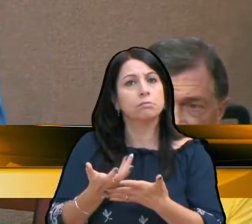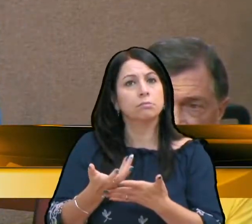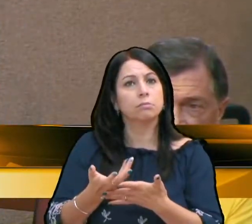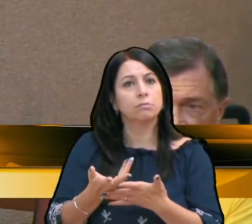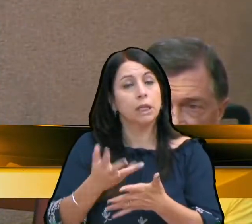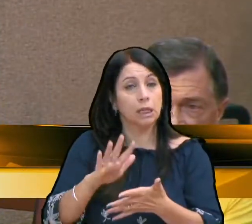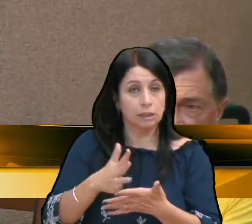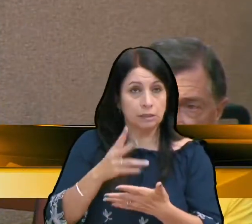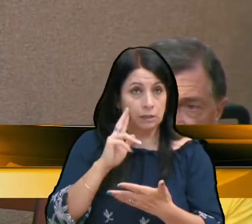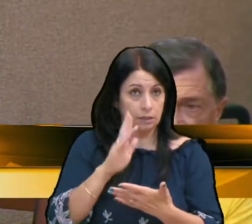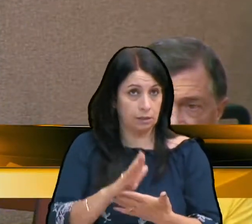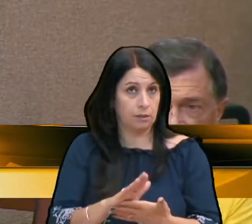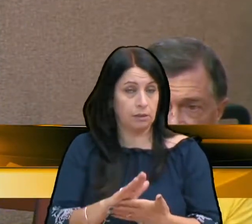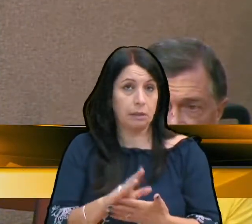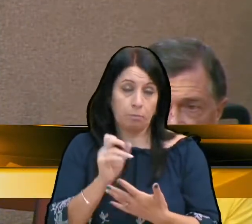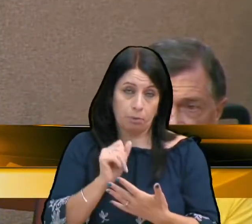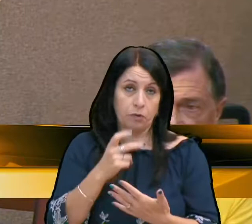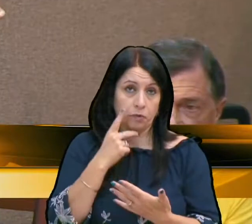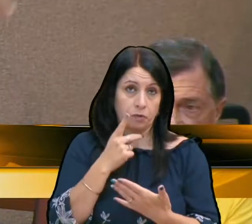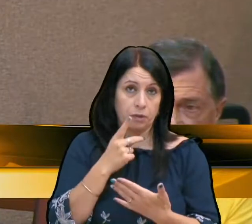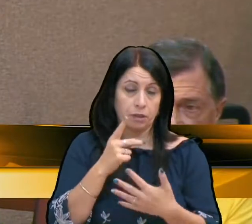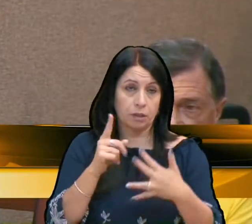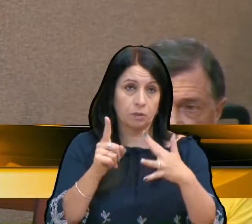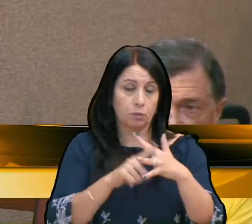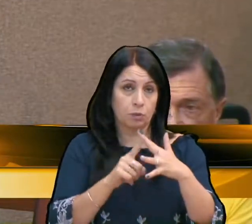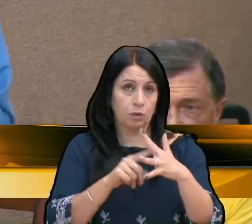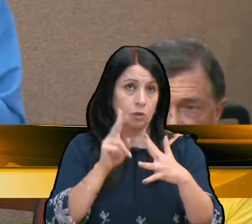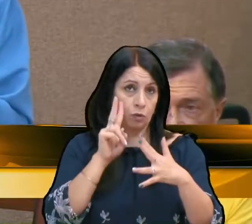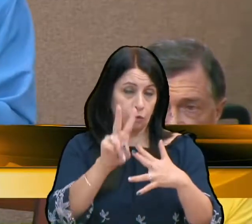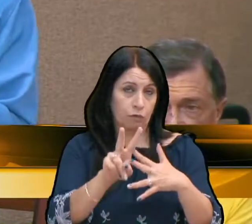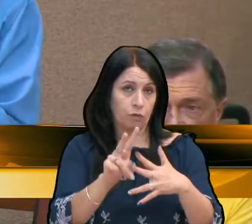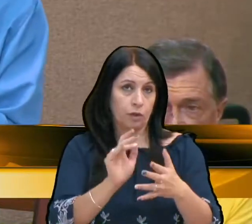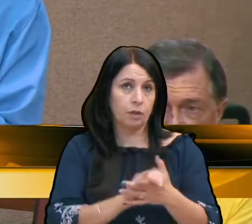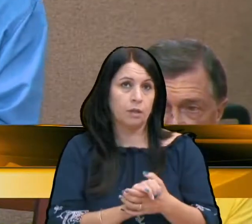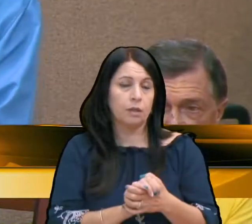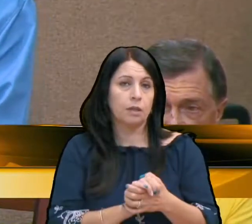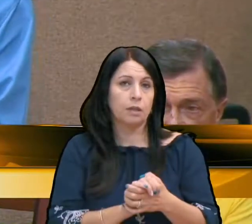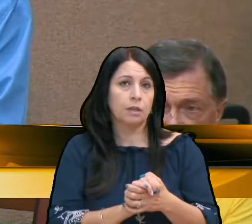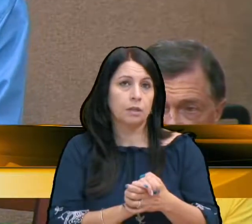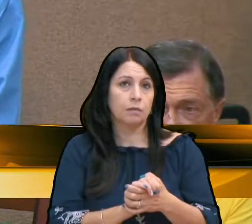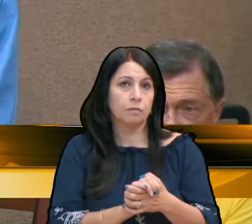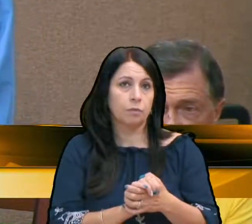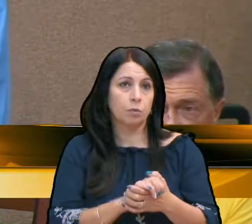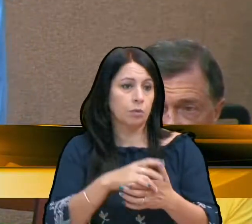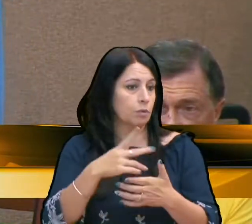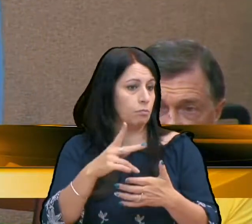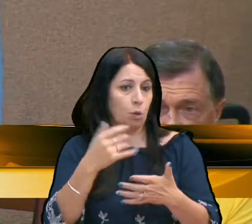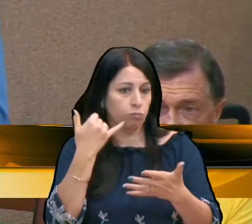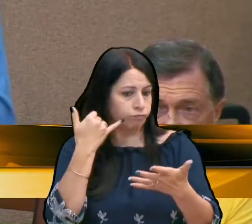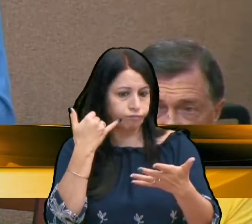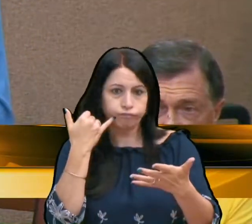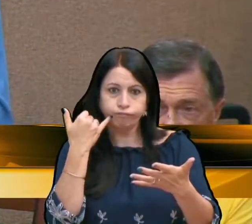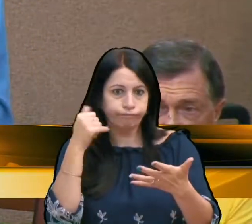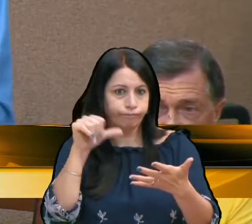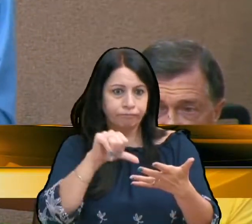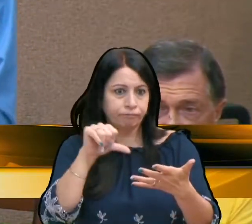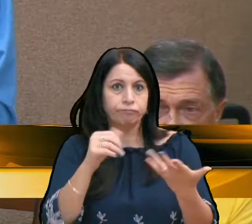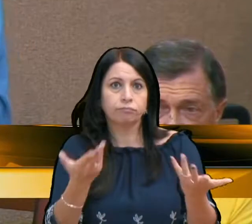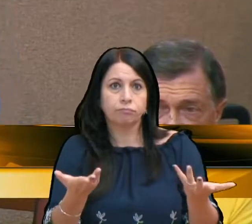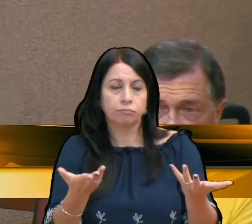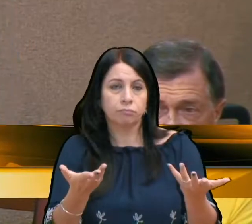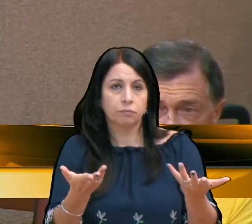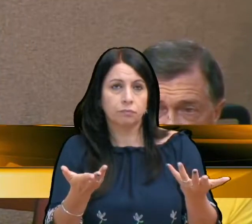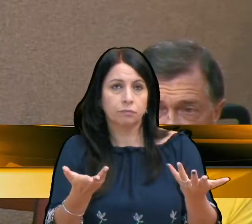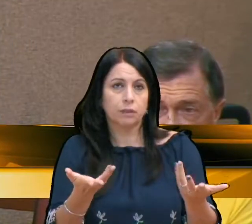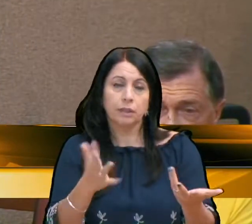vezes, mesmo, vou dizer, com a antena, tu enxergando a antena, o teu aparelho não pega. Então, muitas